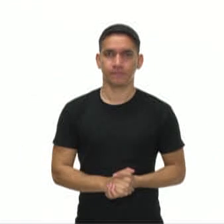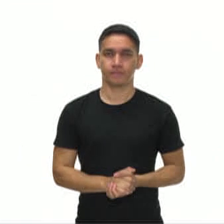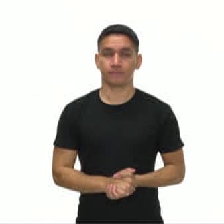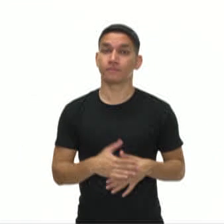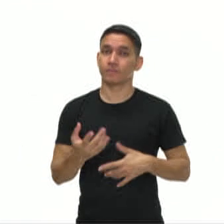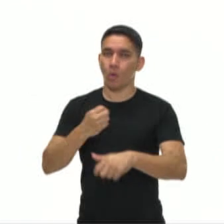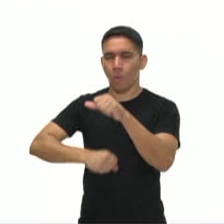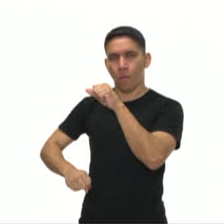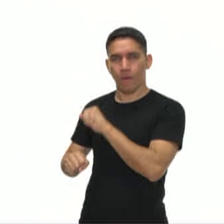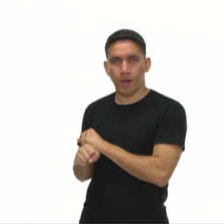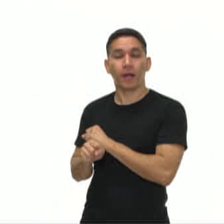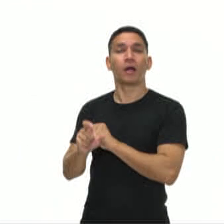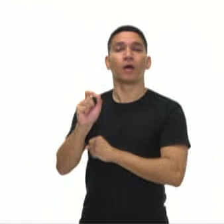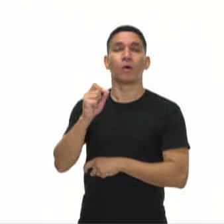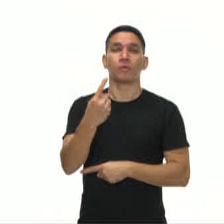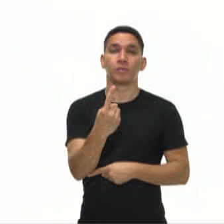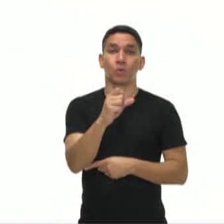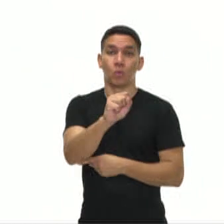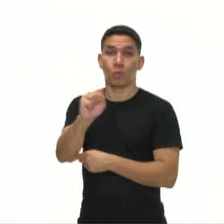Em